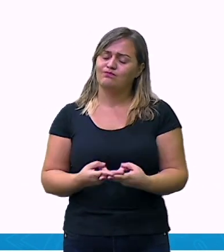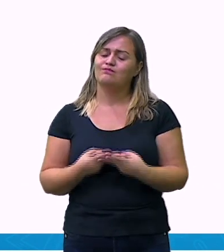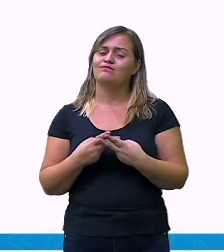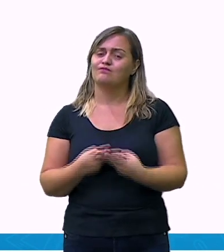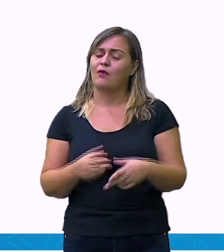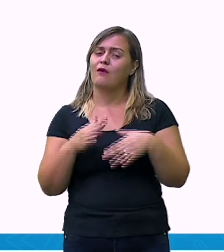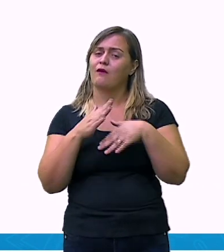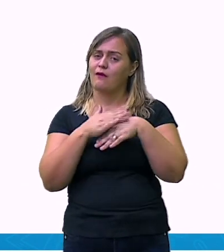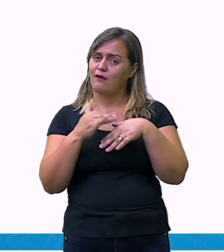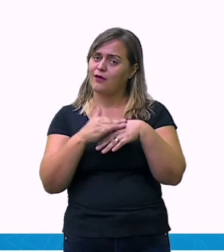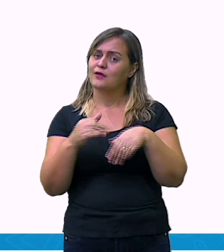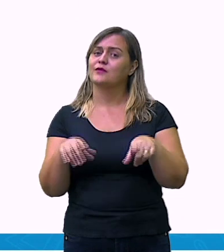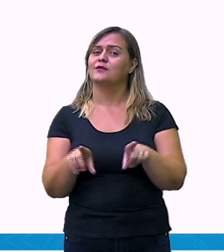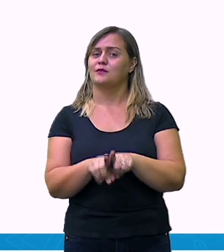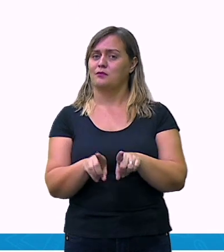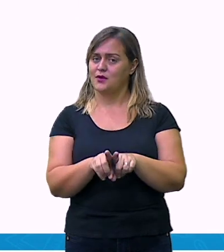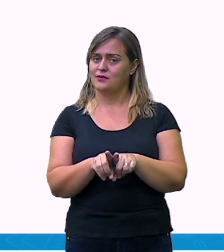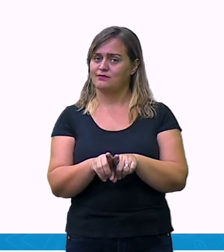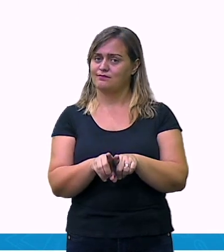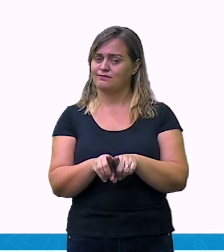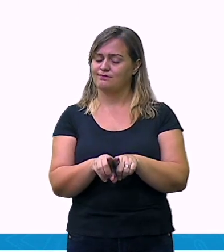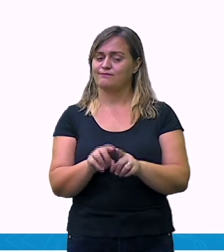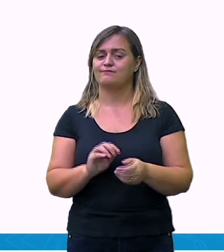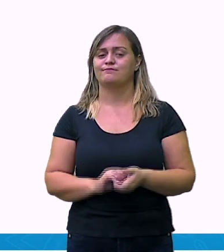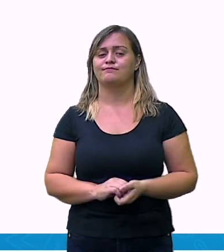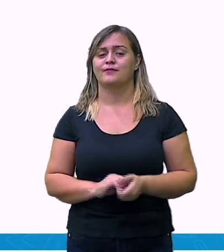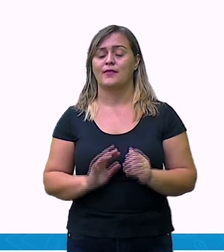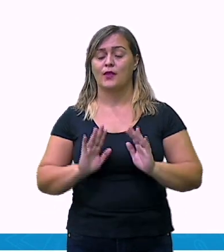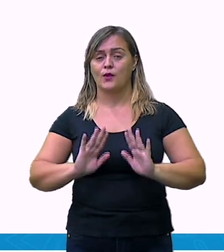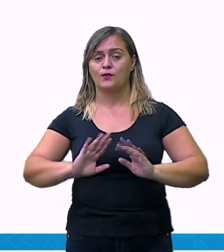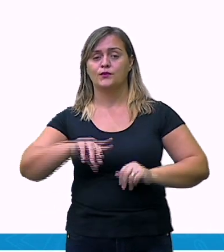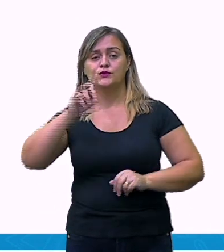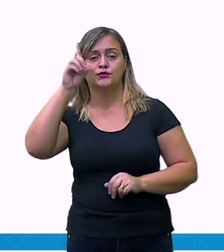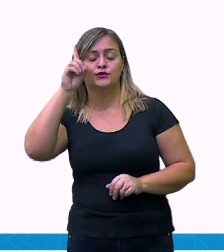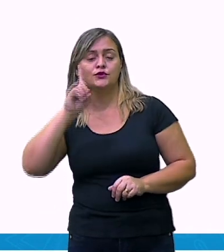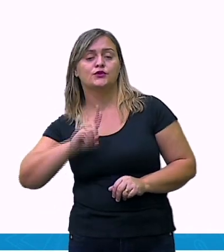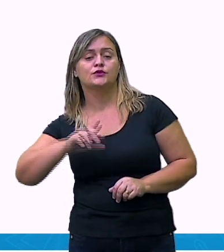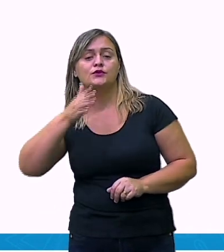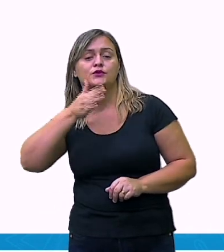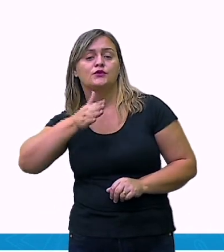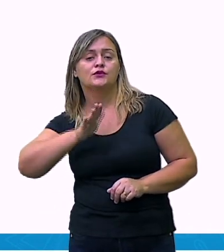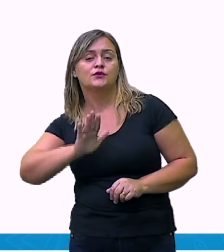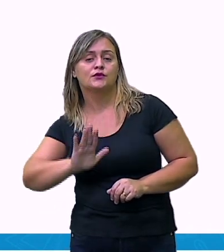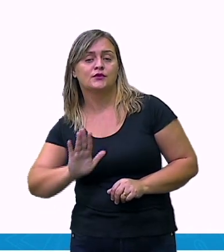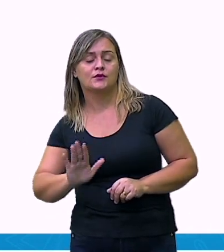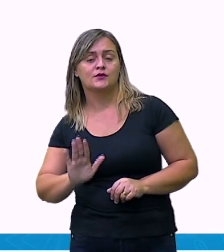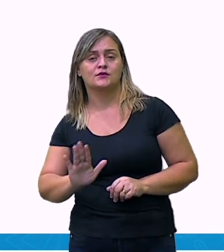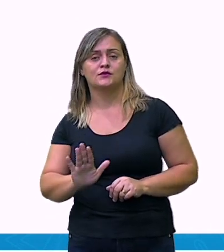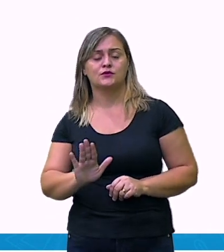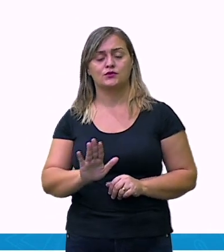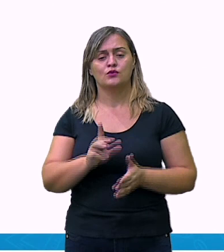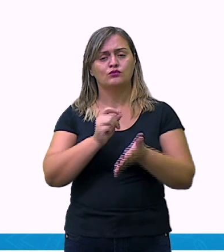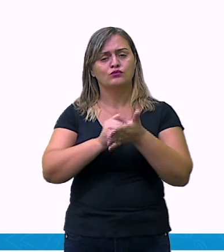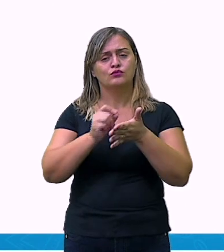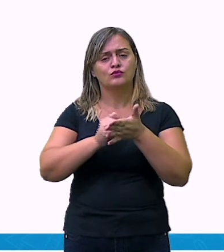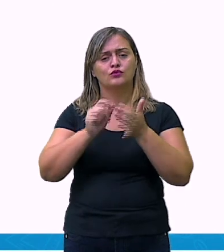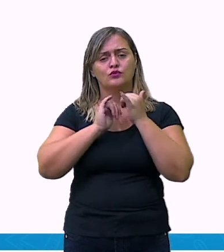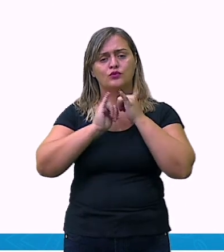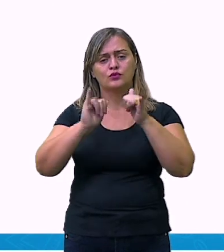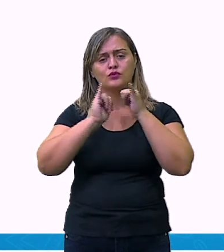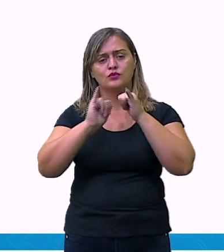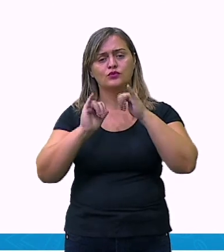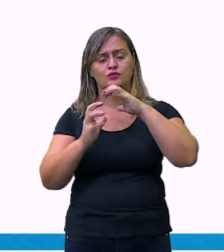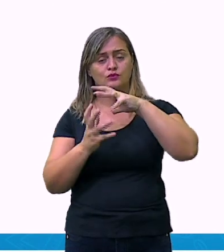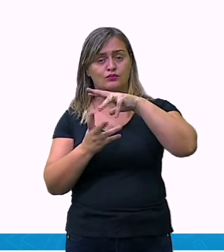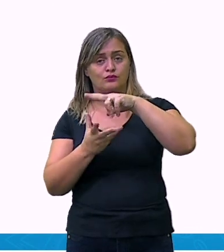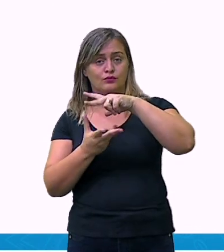muito carinho. Fique ligado, os direitos das crianças estão sendo definidos na Declaração Universal dos Direitos